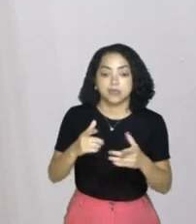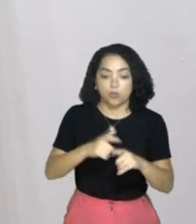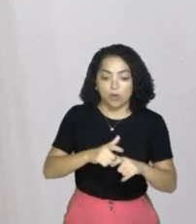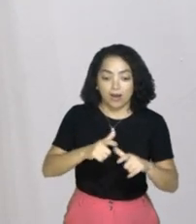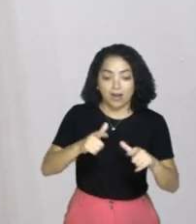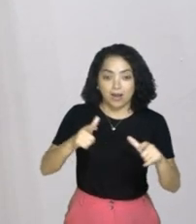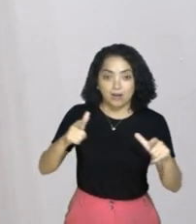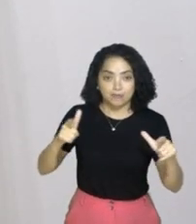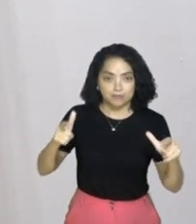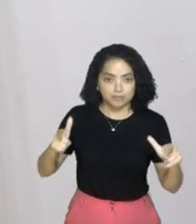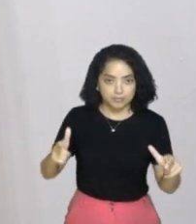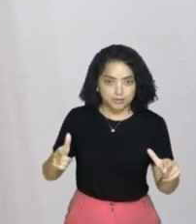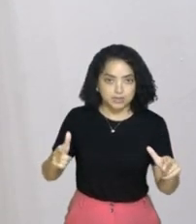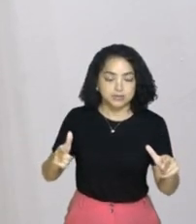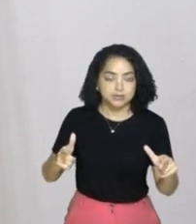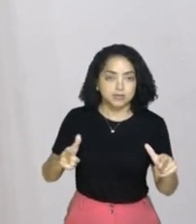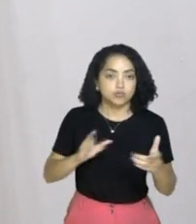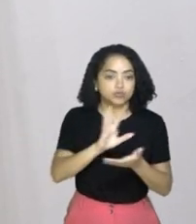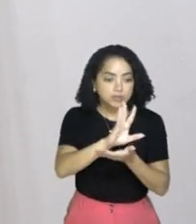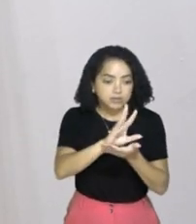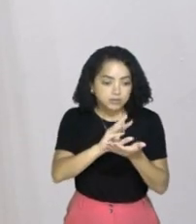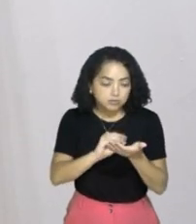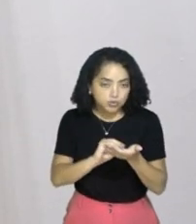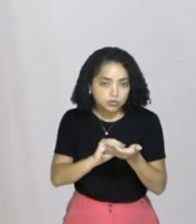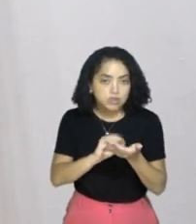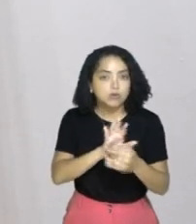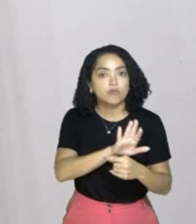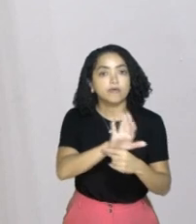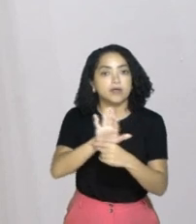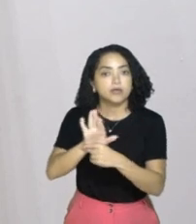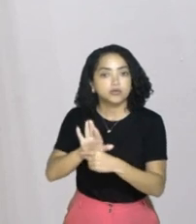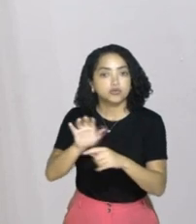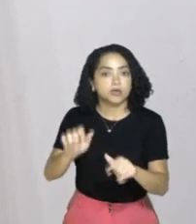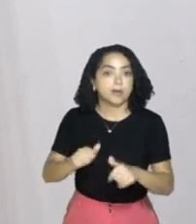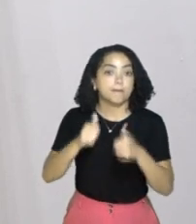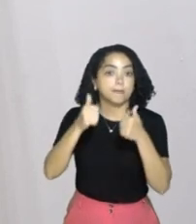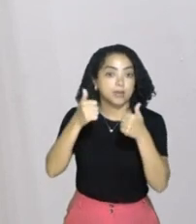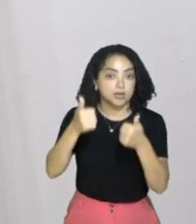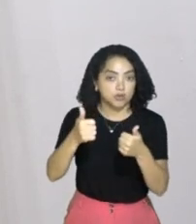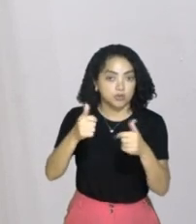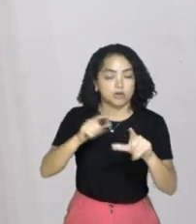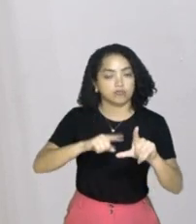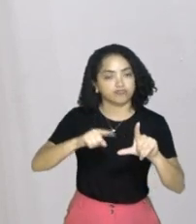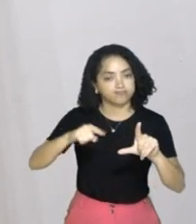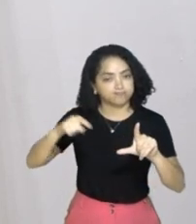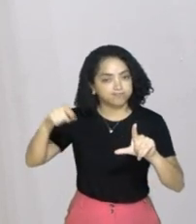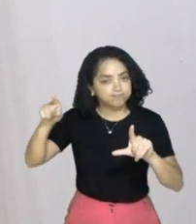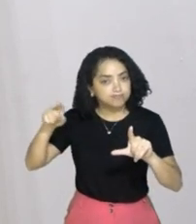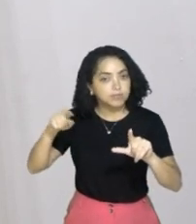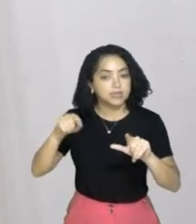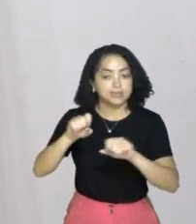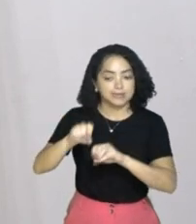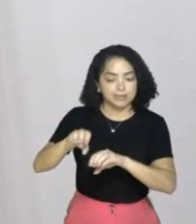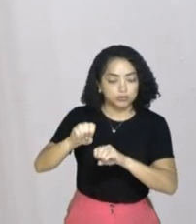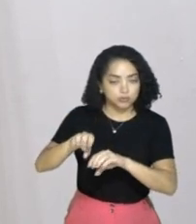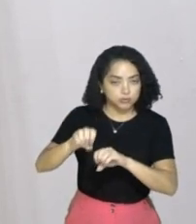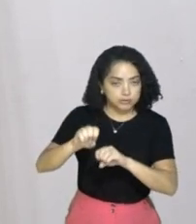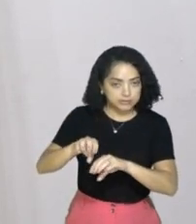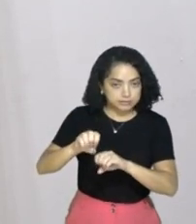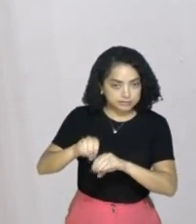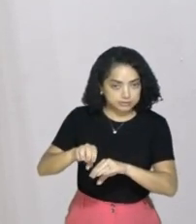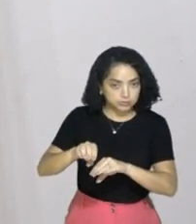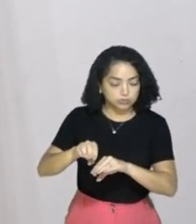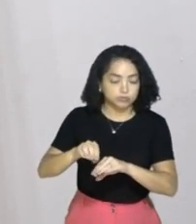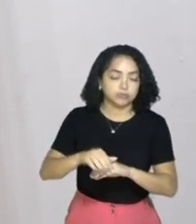deste modelo pode contribuir também para a melhoria dos índices educacionais de toda a rede